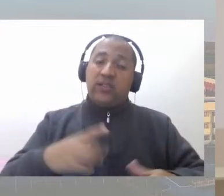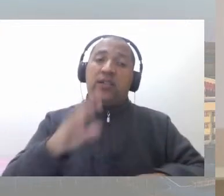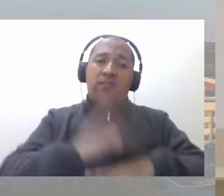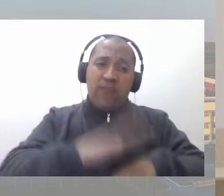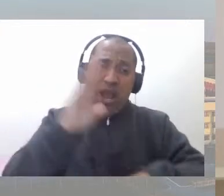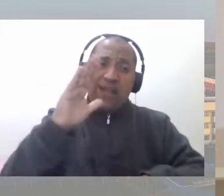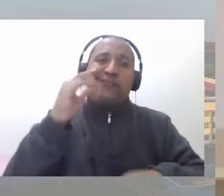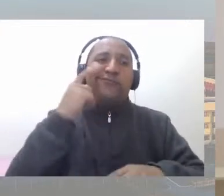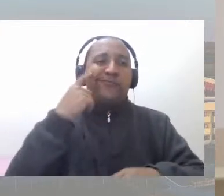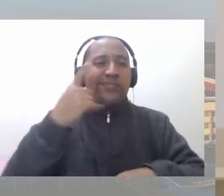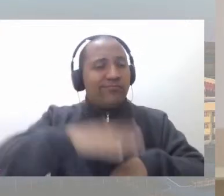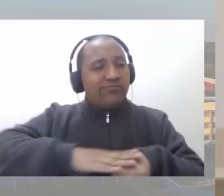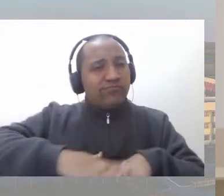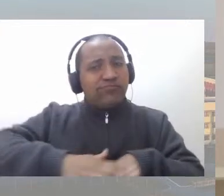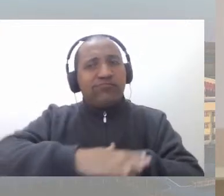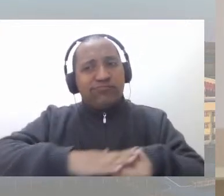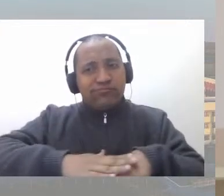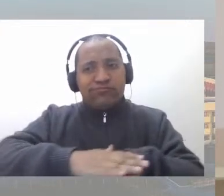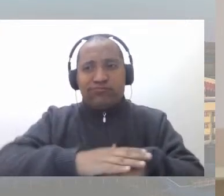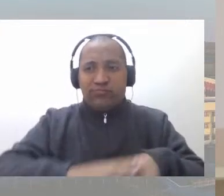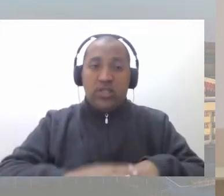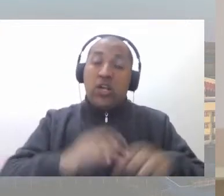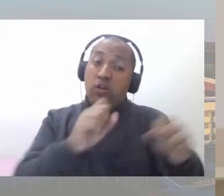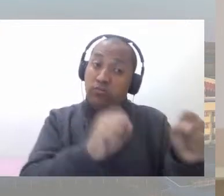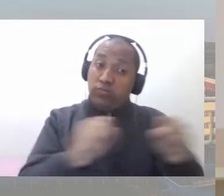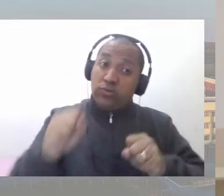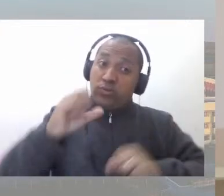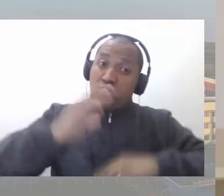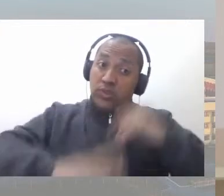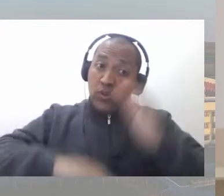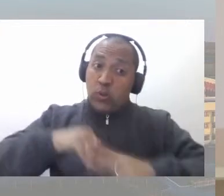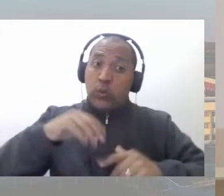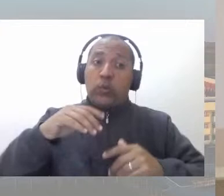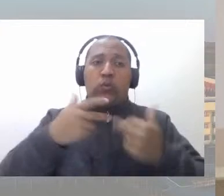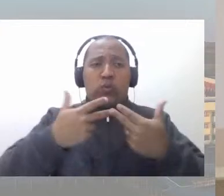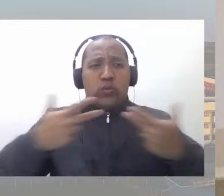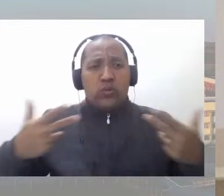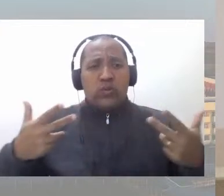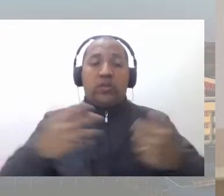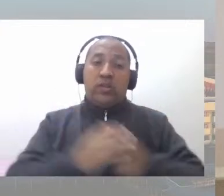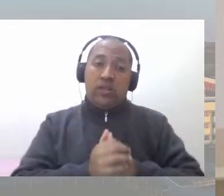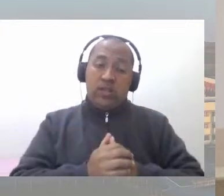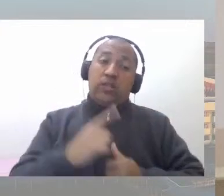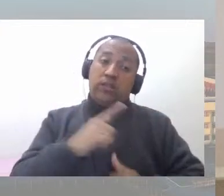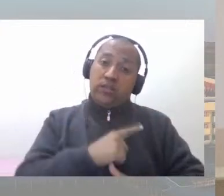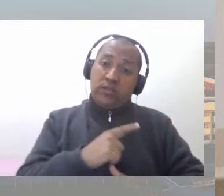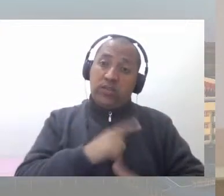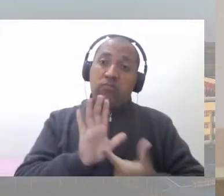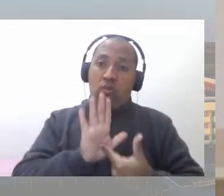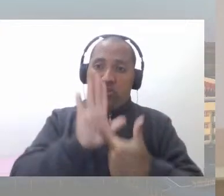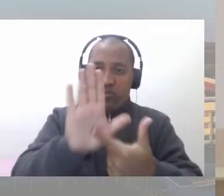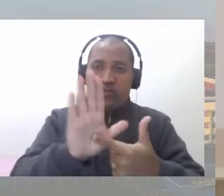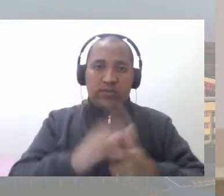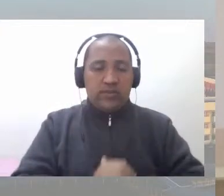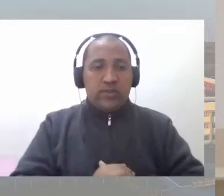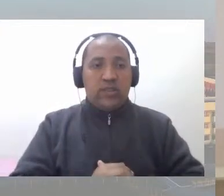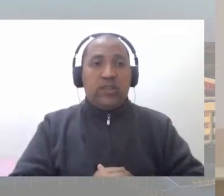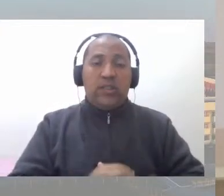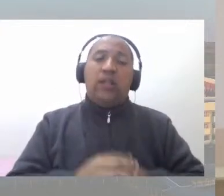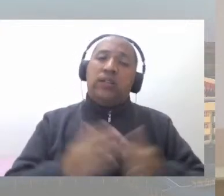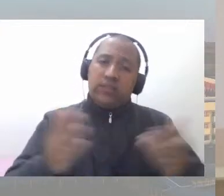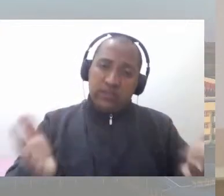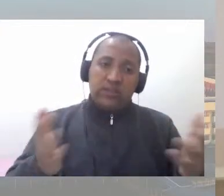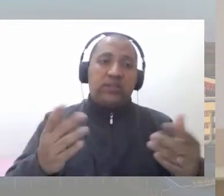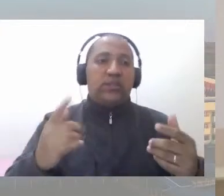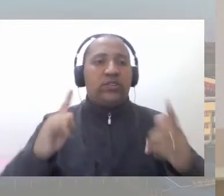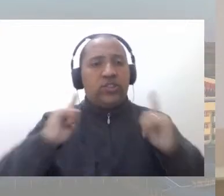dialogar com o governo e a gente ainda pode construir muita coisa em relação ao que está posto. Mas a gente, como